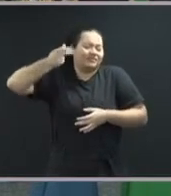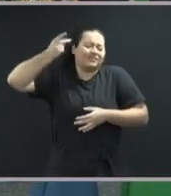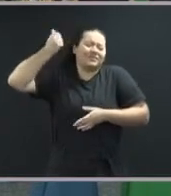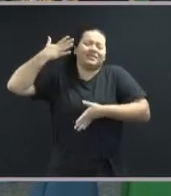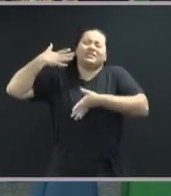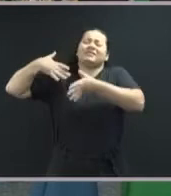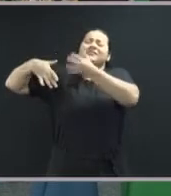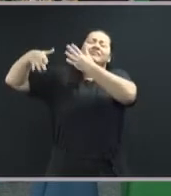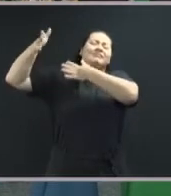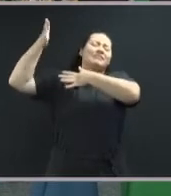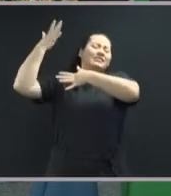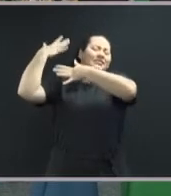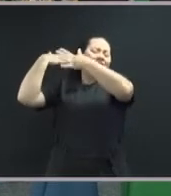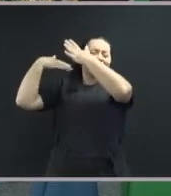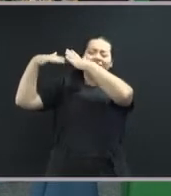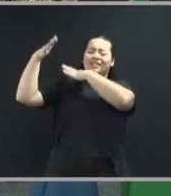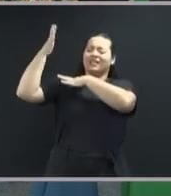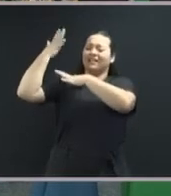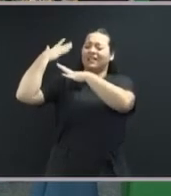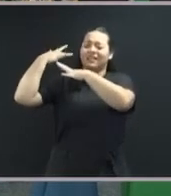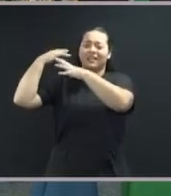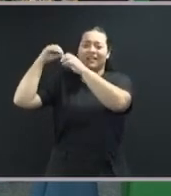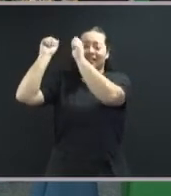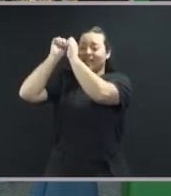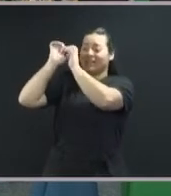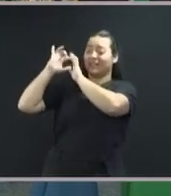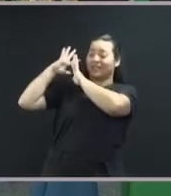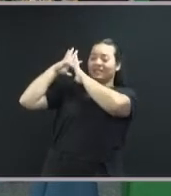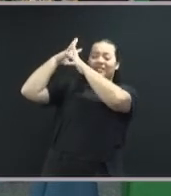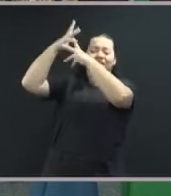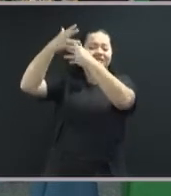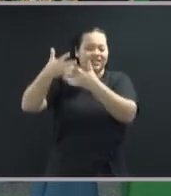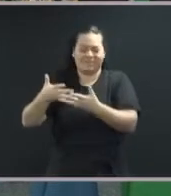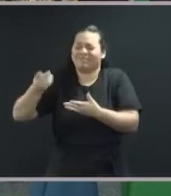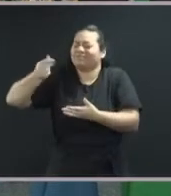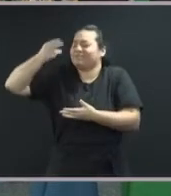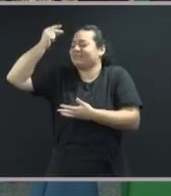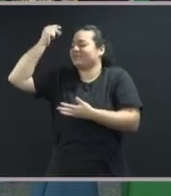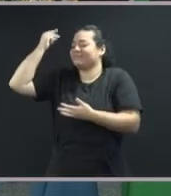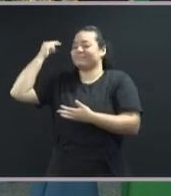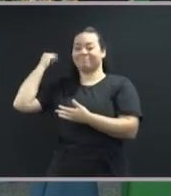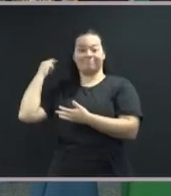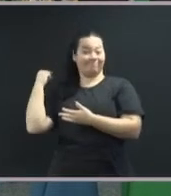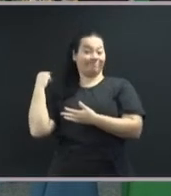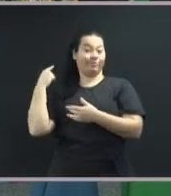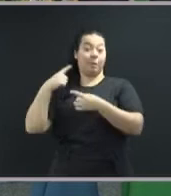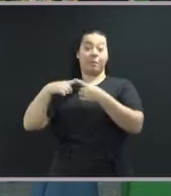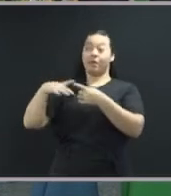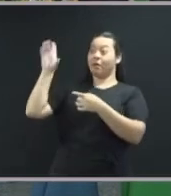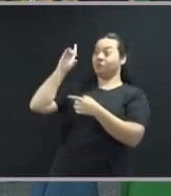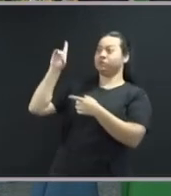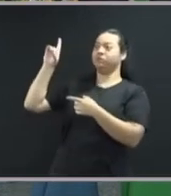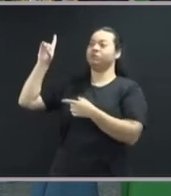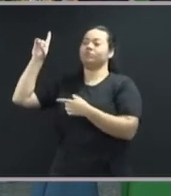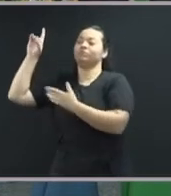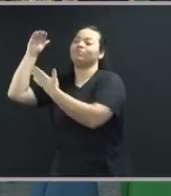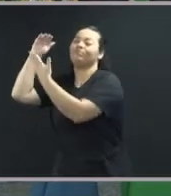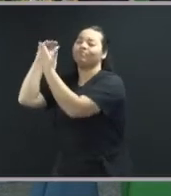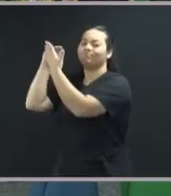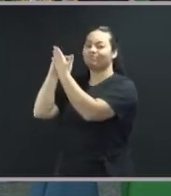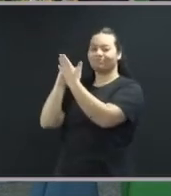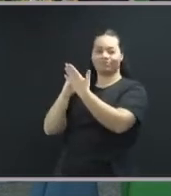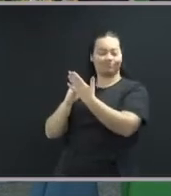que tudo fosse criado. Esse é o Deus que servimos. E esse Deus